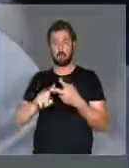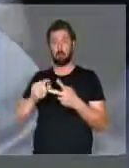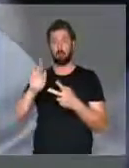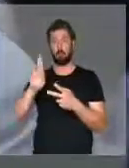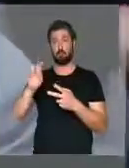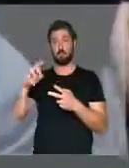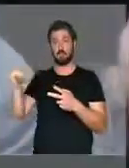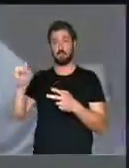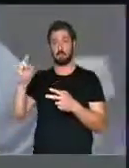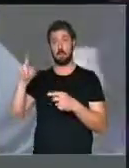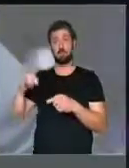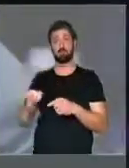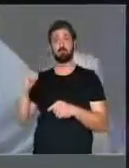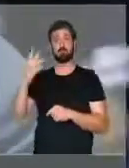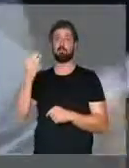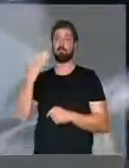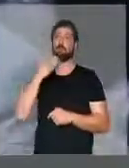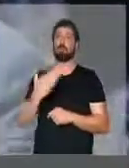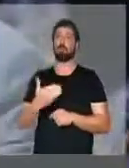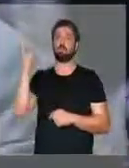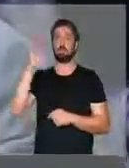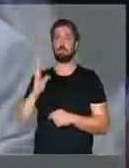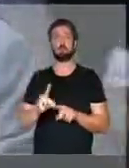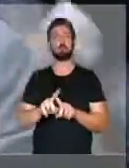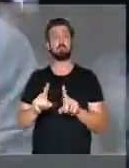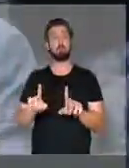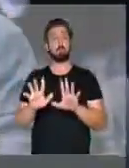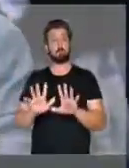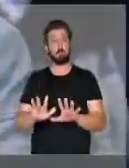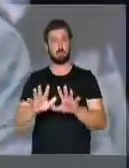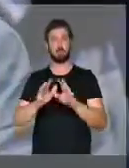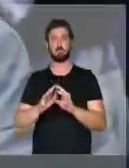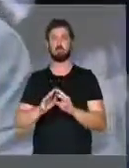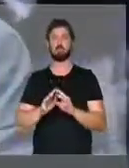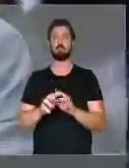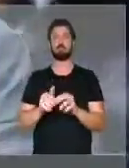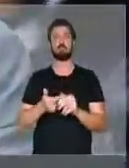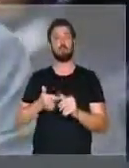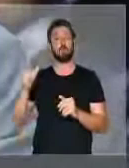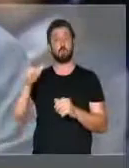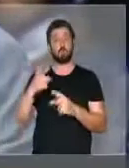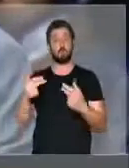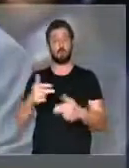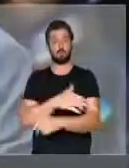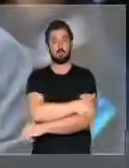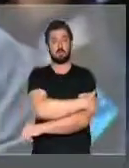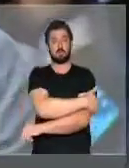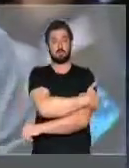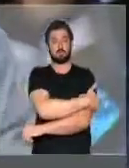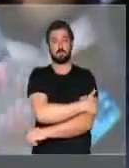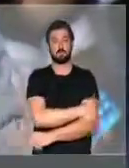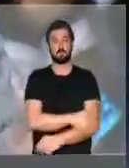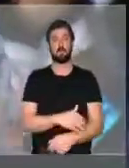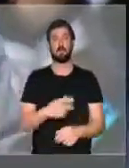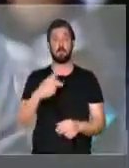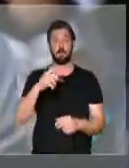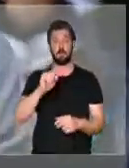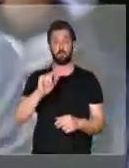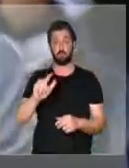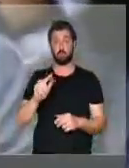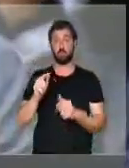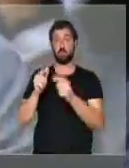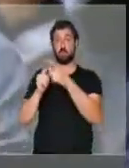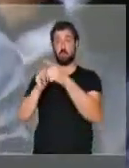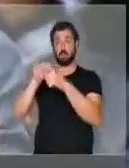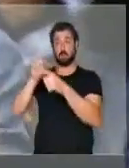fundações da mais alta importância. Por outro lado, e aí é outro assunto gravíssimo, o pessoal, através do